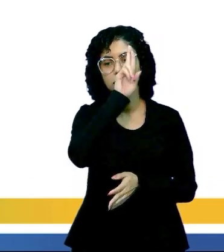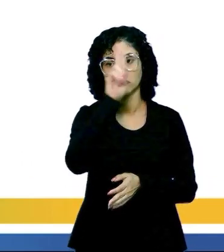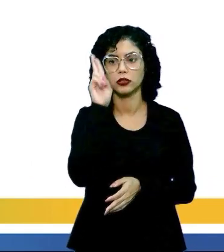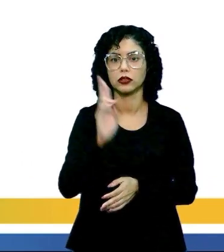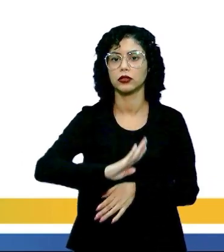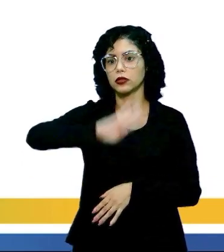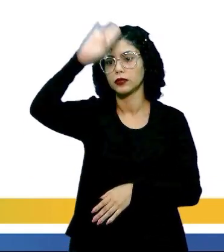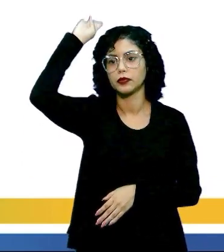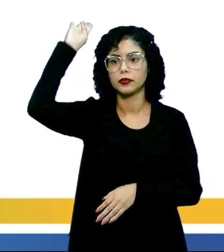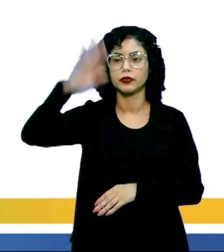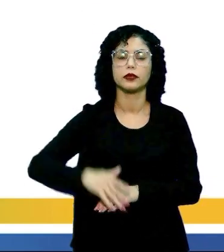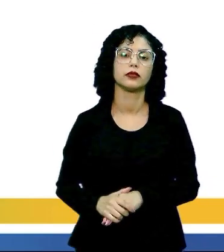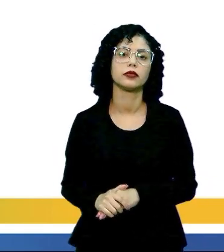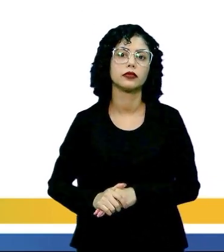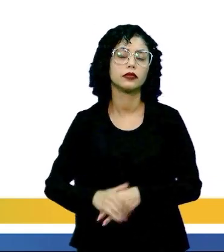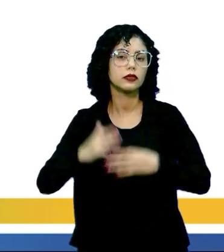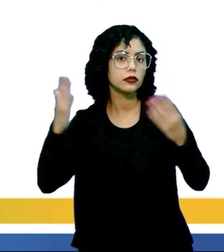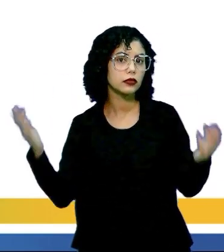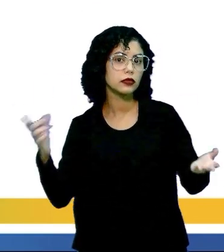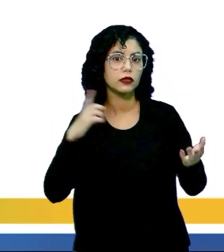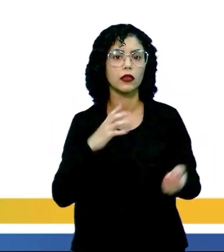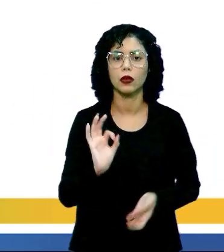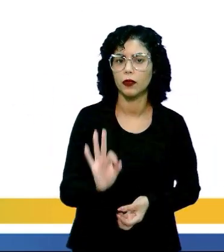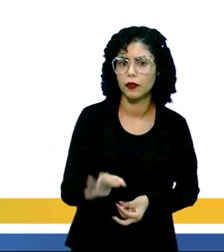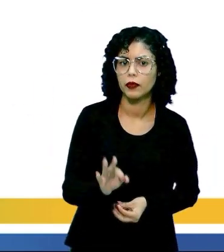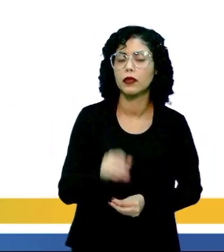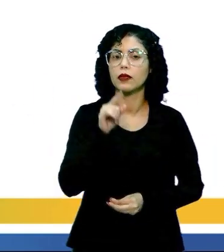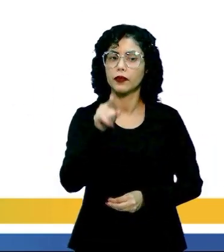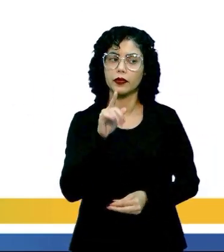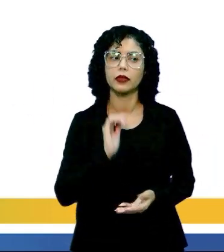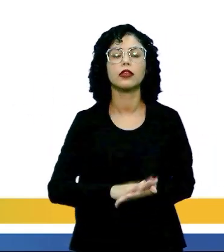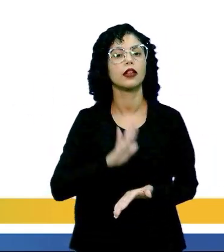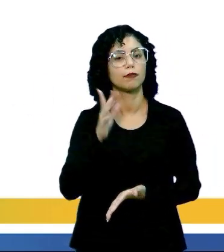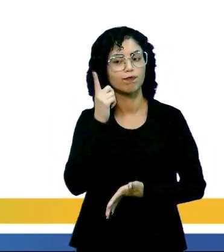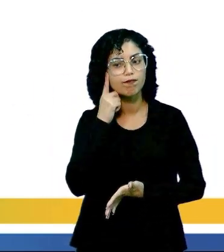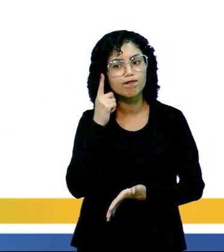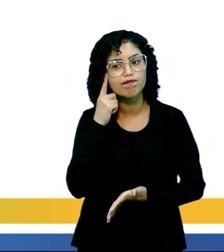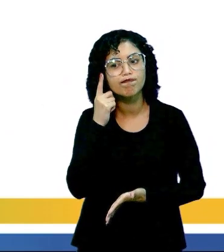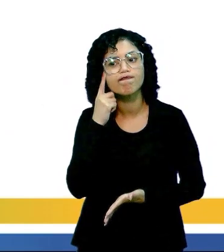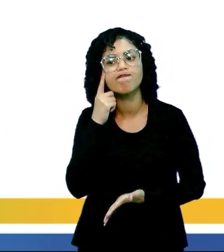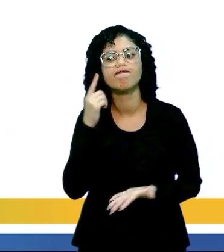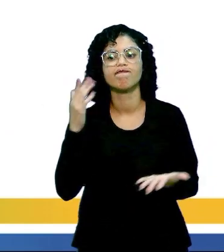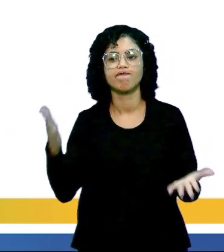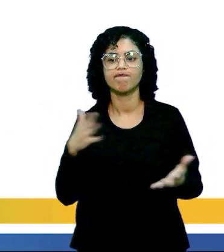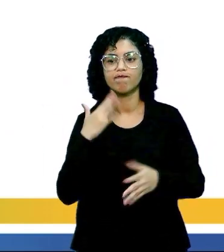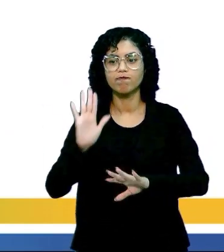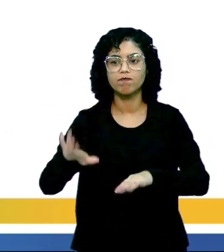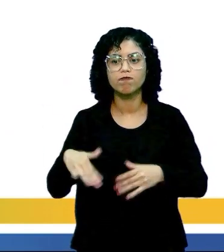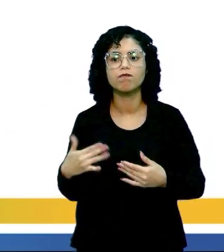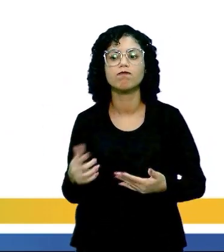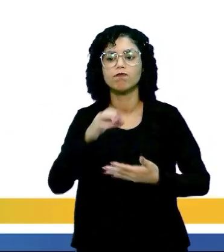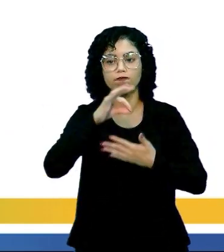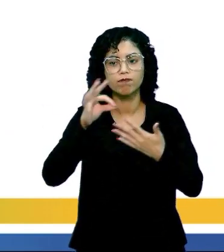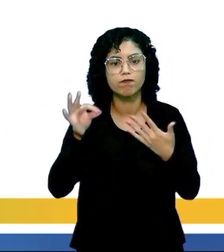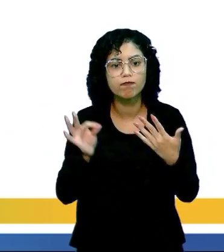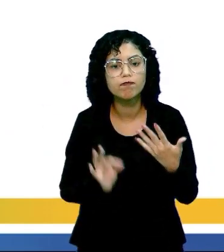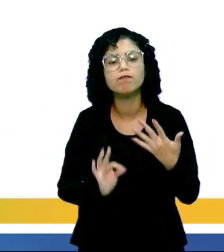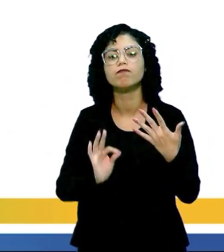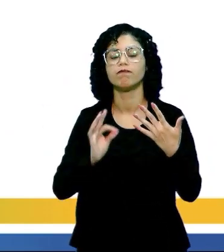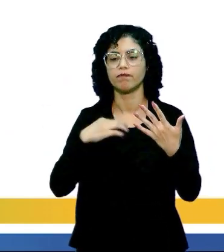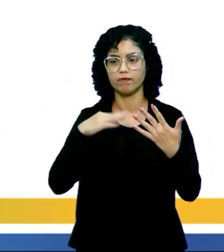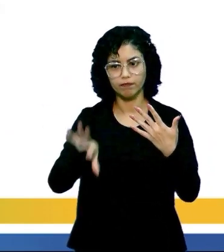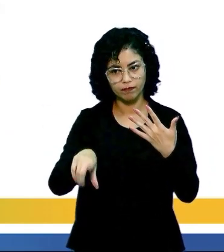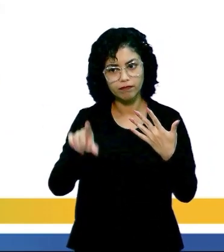história romana. Né? Então eu tenho certeza que vocês estão batendo cabeça, estão pensando em qual dessas alternativas